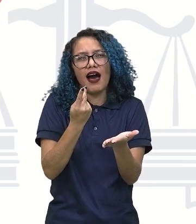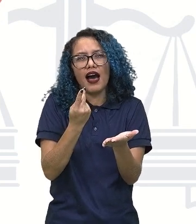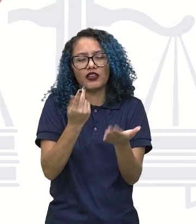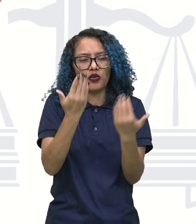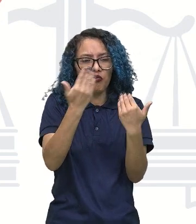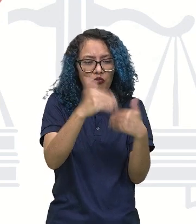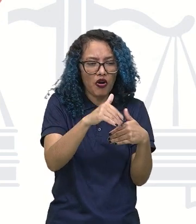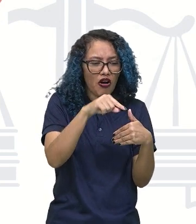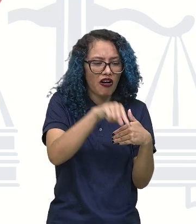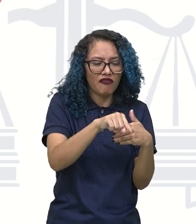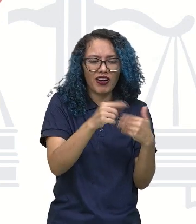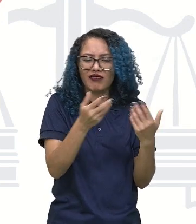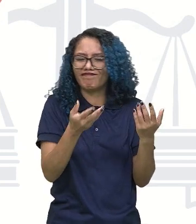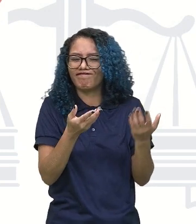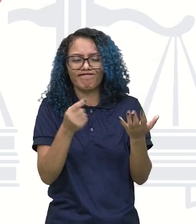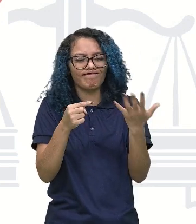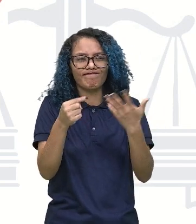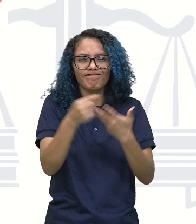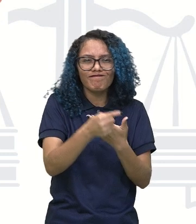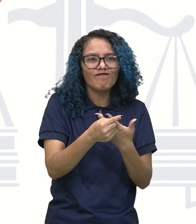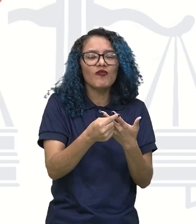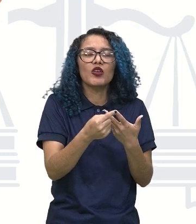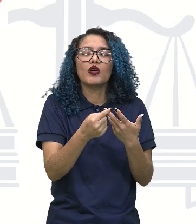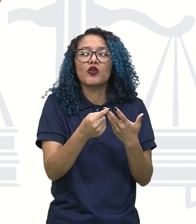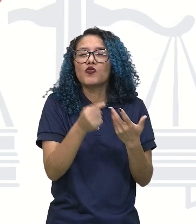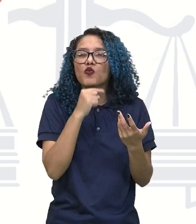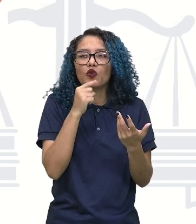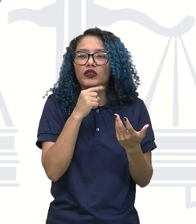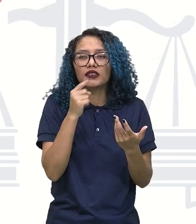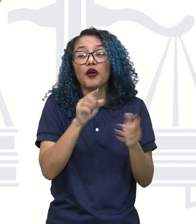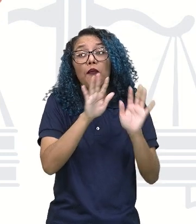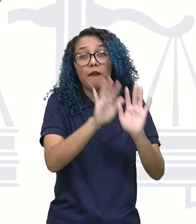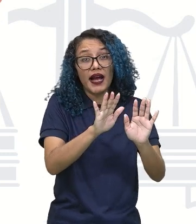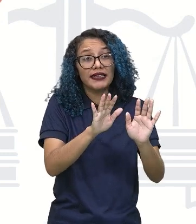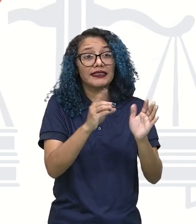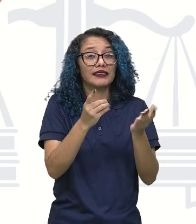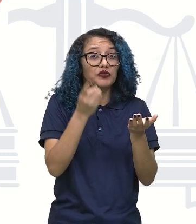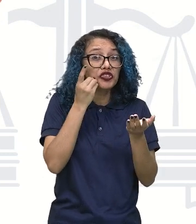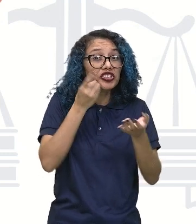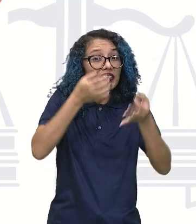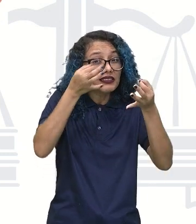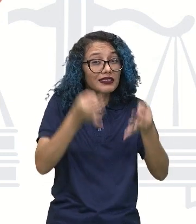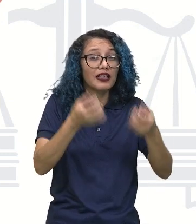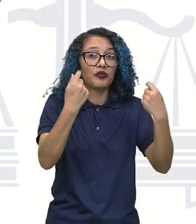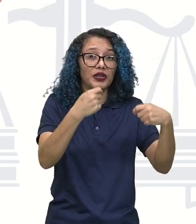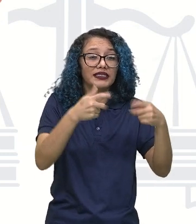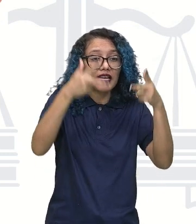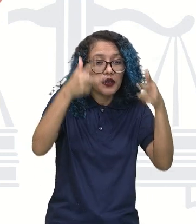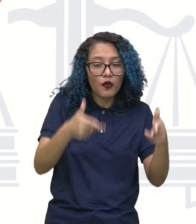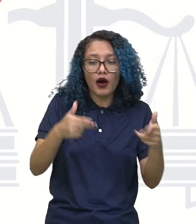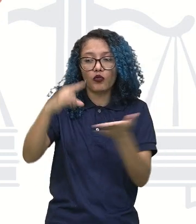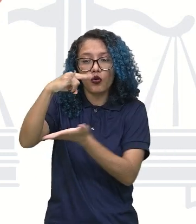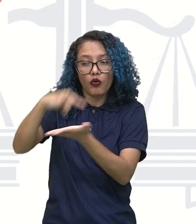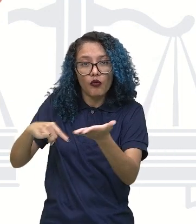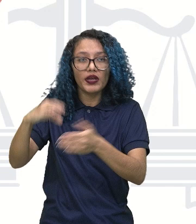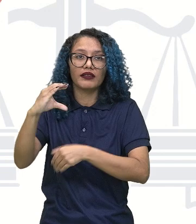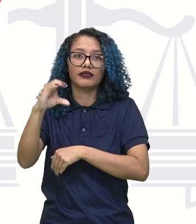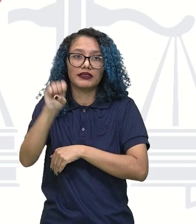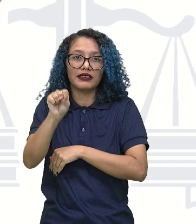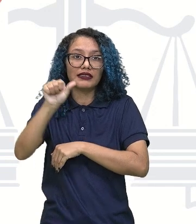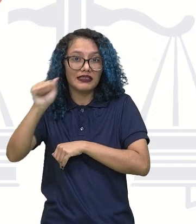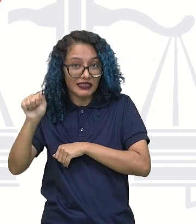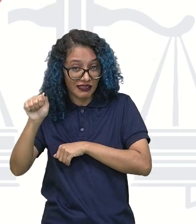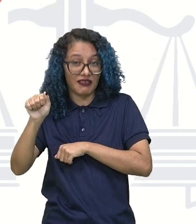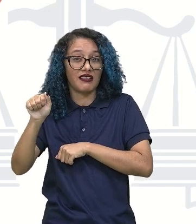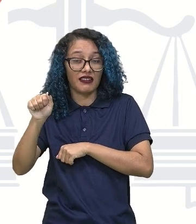avaliação naquele dia por N motivos, mas a data tem que ser conforme o CSA. Então, se colocou a data